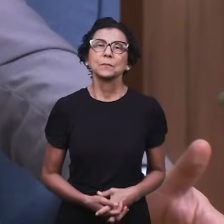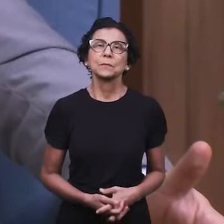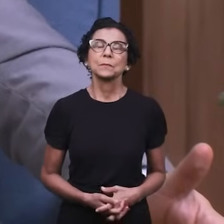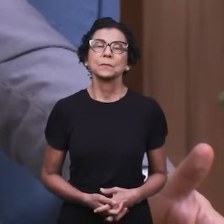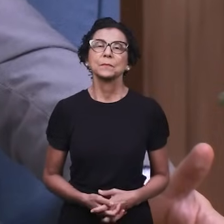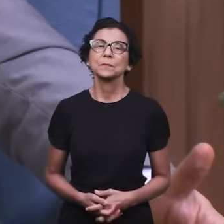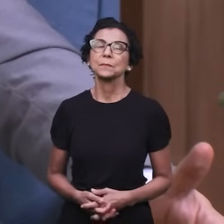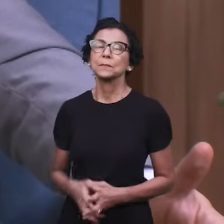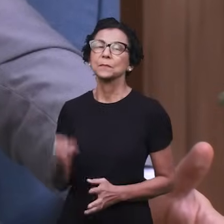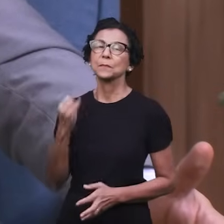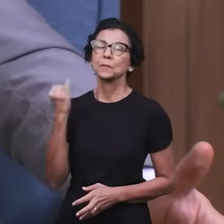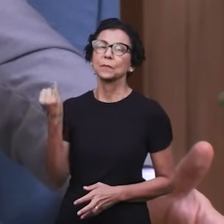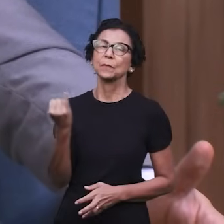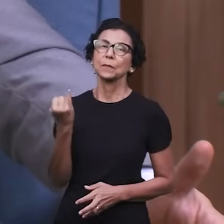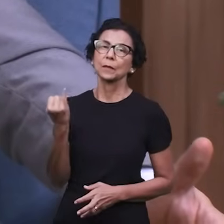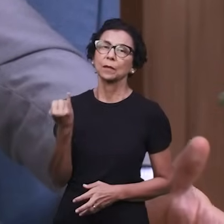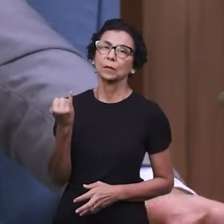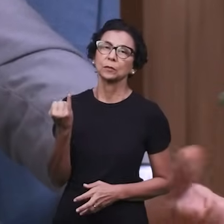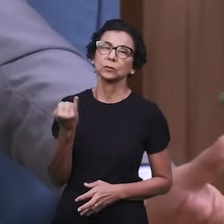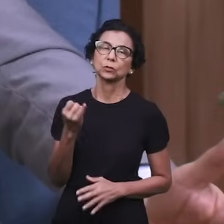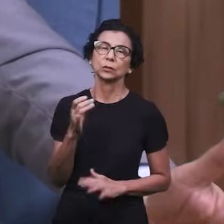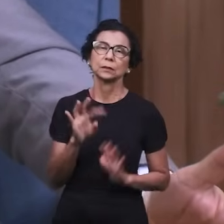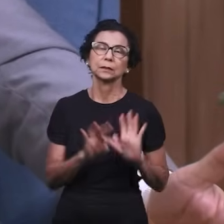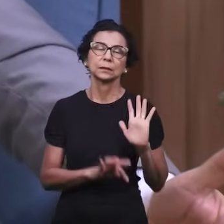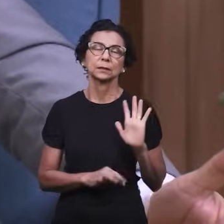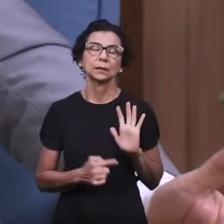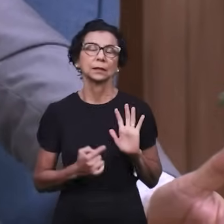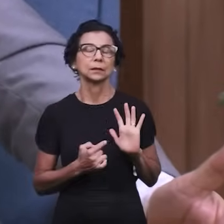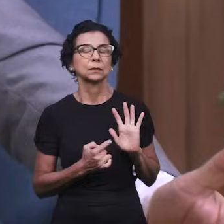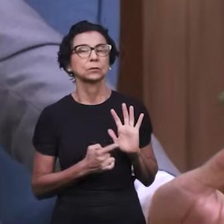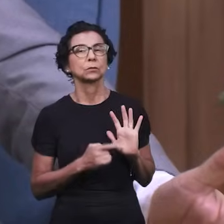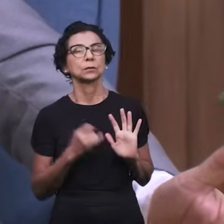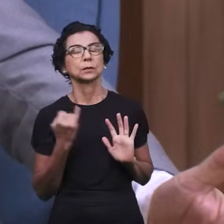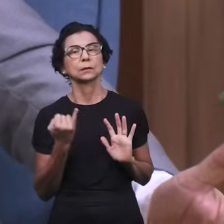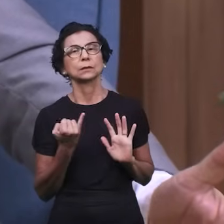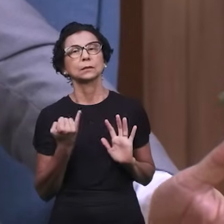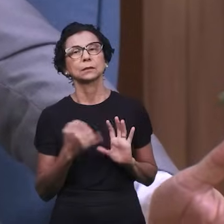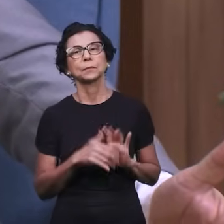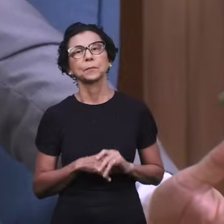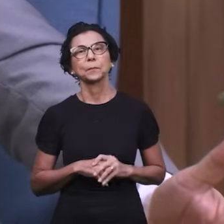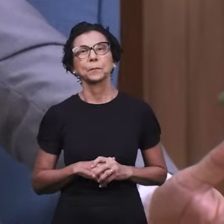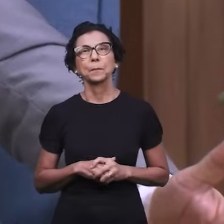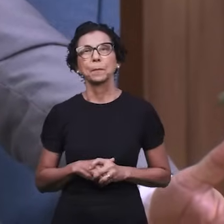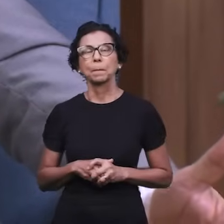ainda, porque eu usei uma expressão contraste, né? Quer dizer,